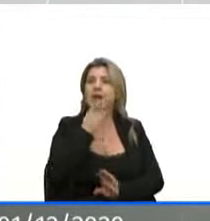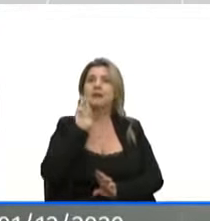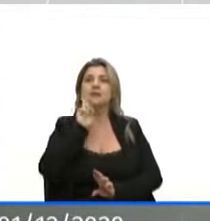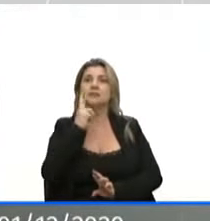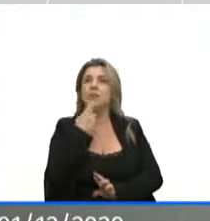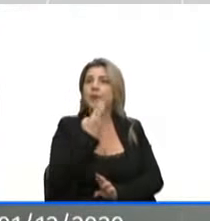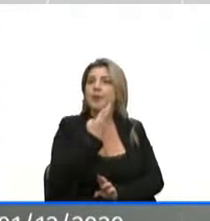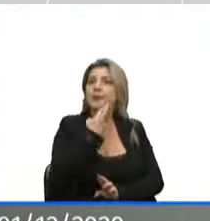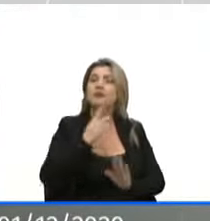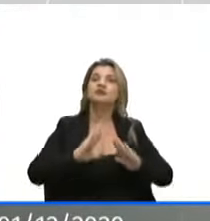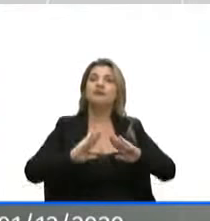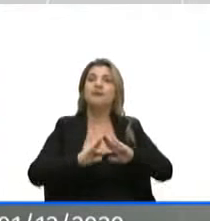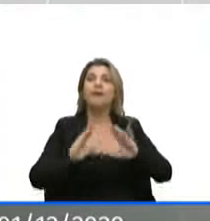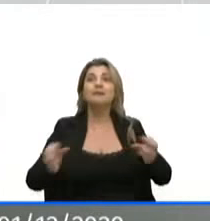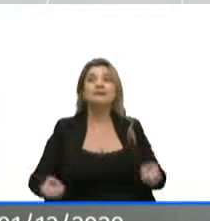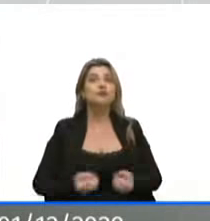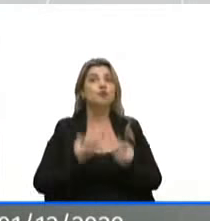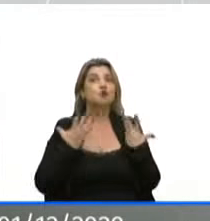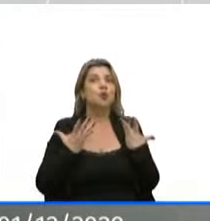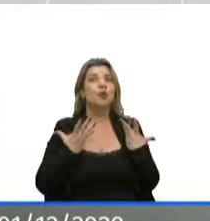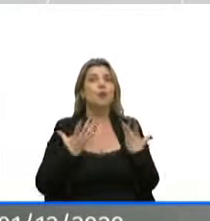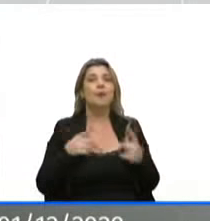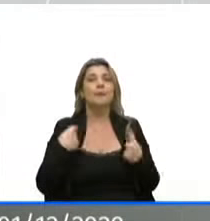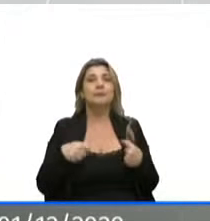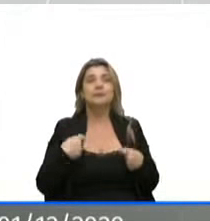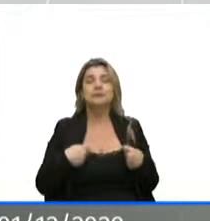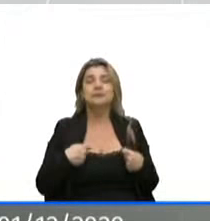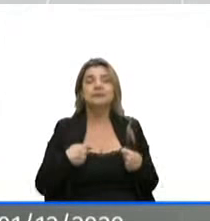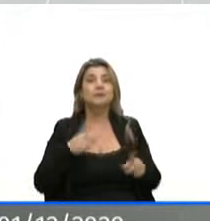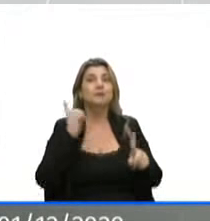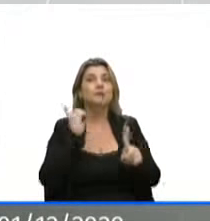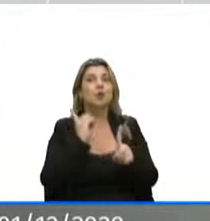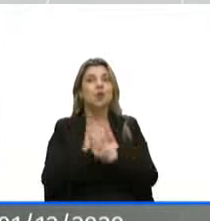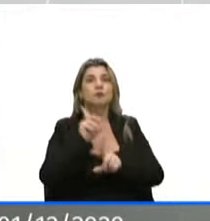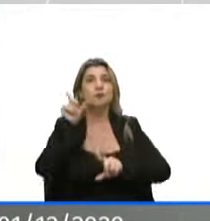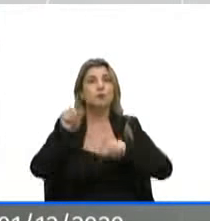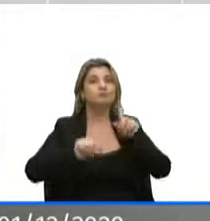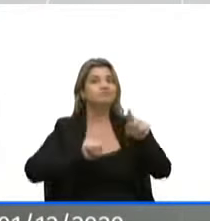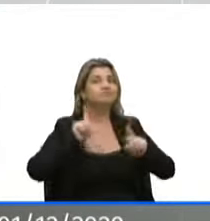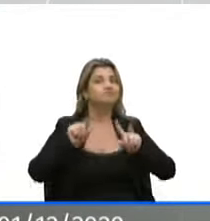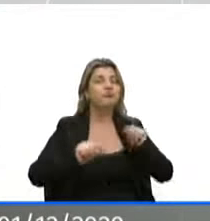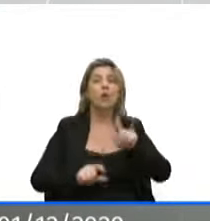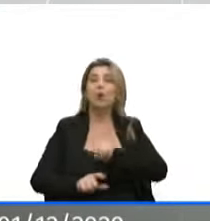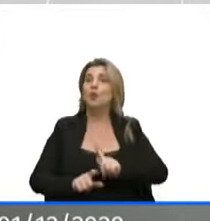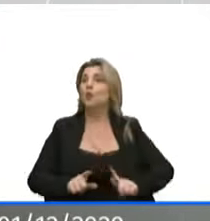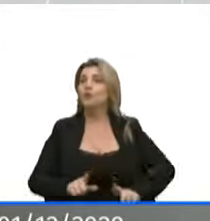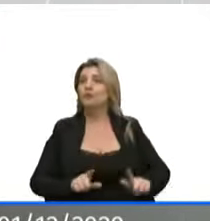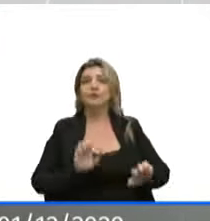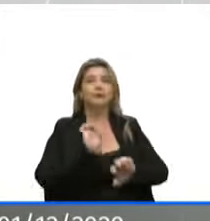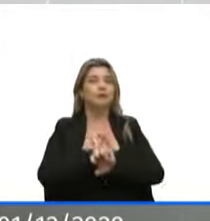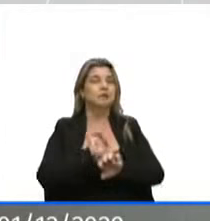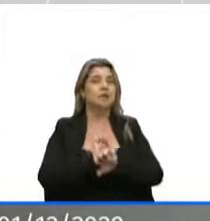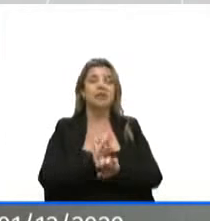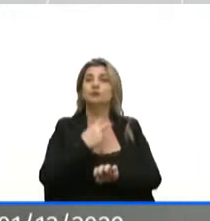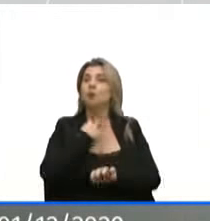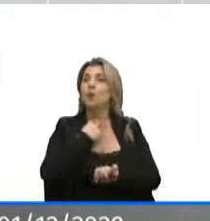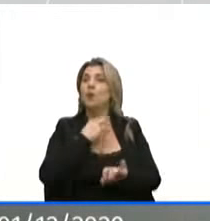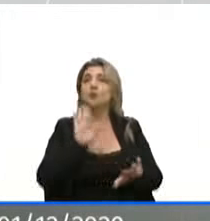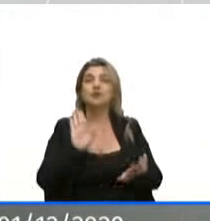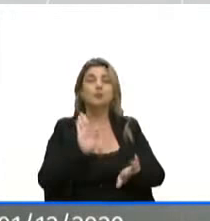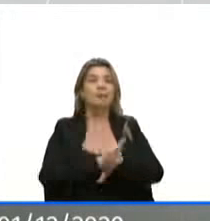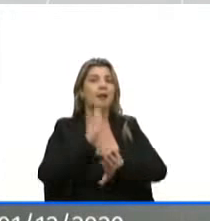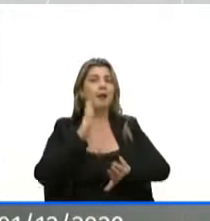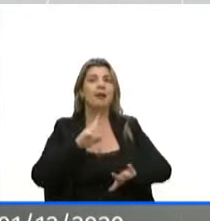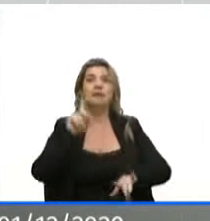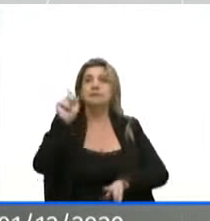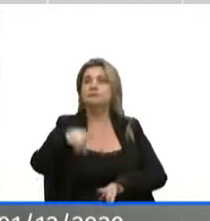e casas de shows. Temos que achar uma alternativa. Isso aí o governo do Estado não pode mais restringir e ser realmente um empecilho